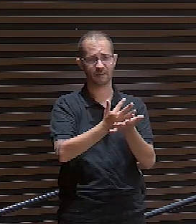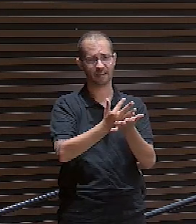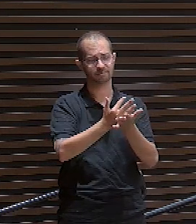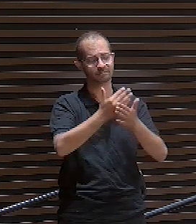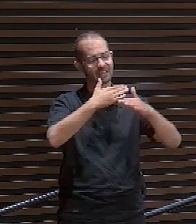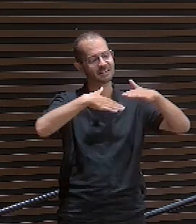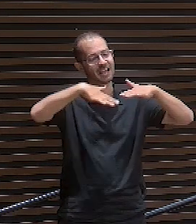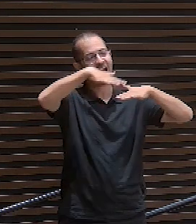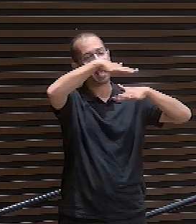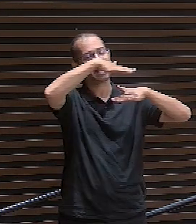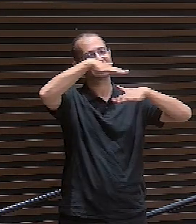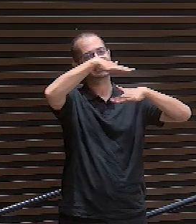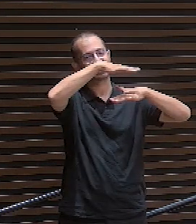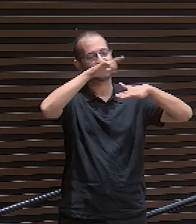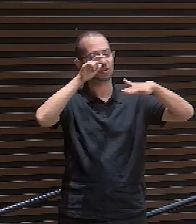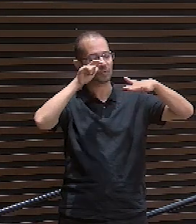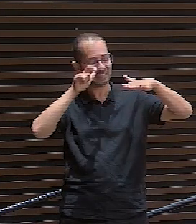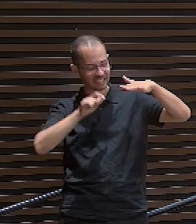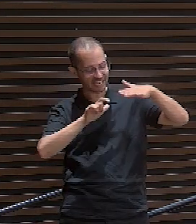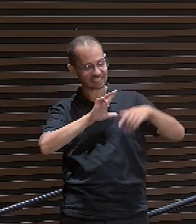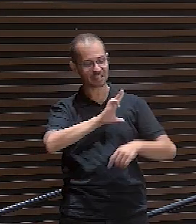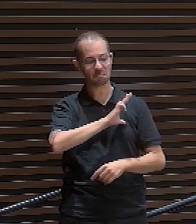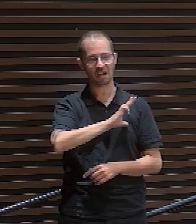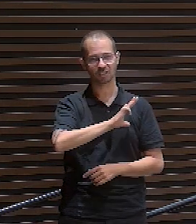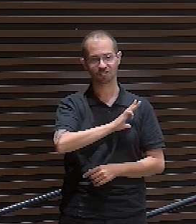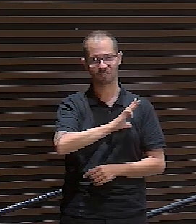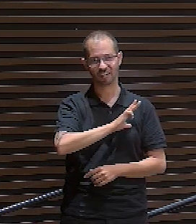dos interesses pessoais.